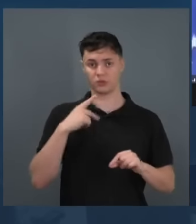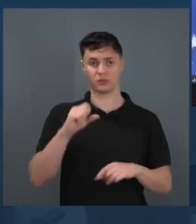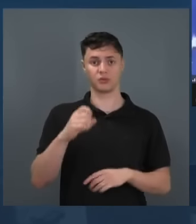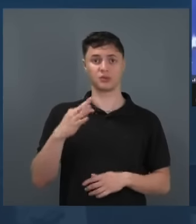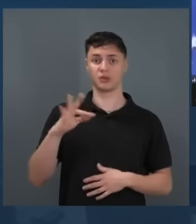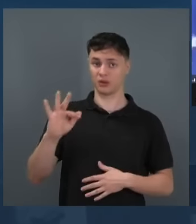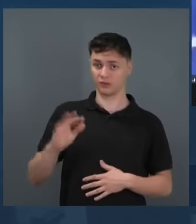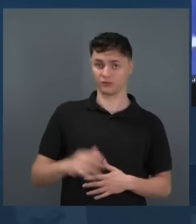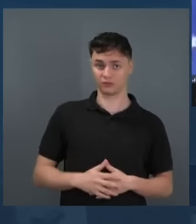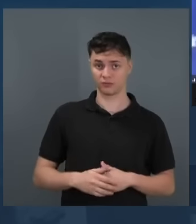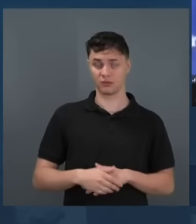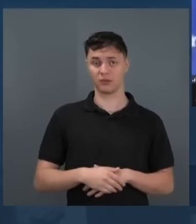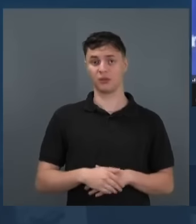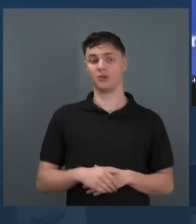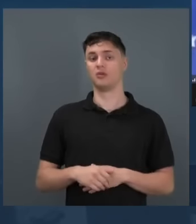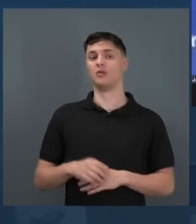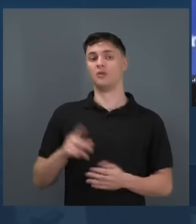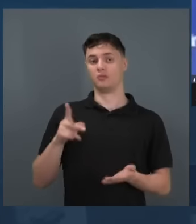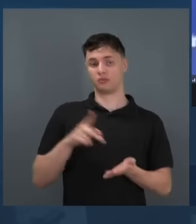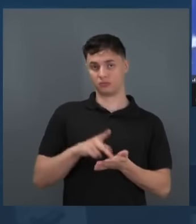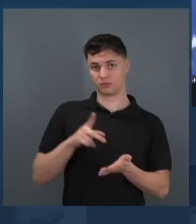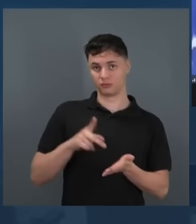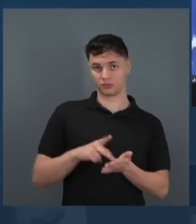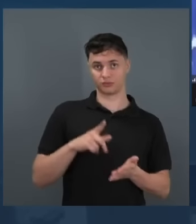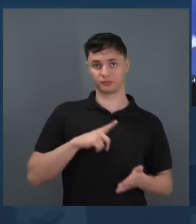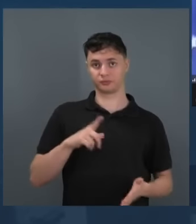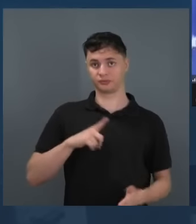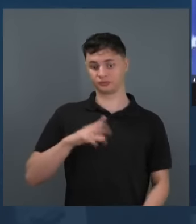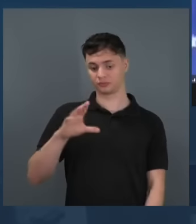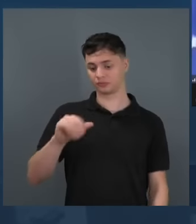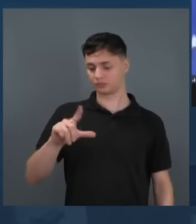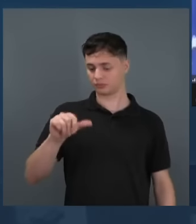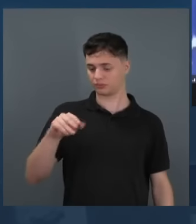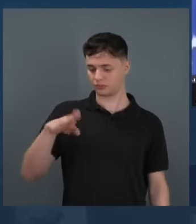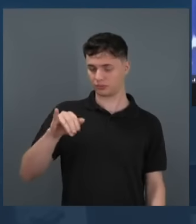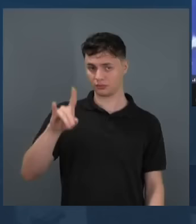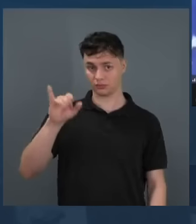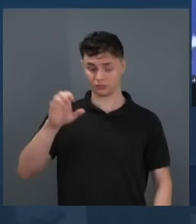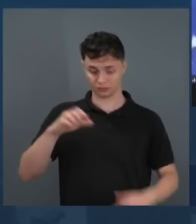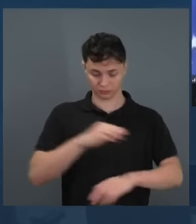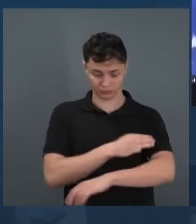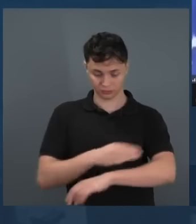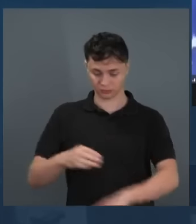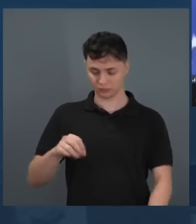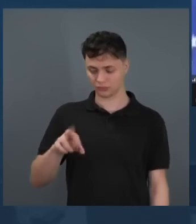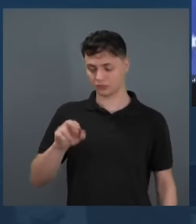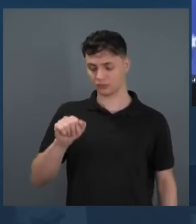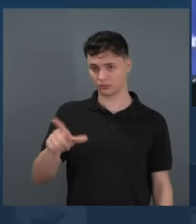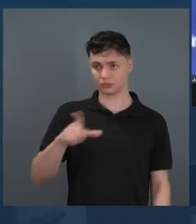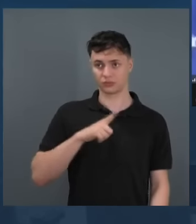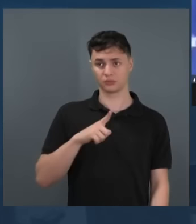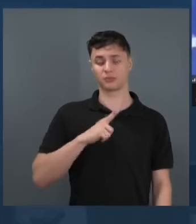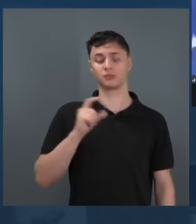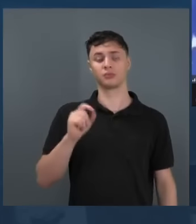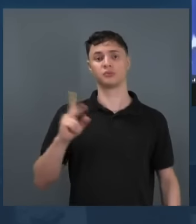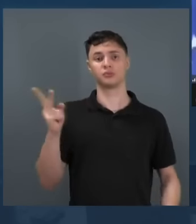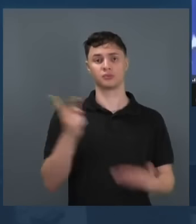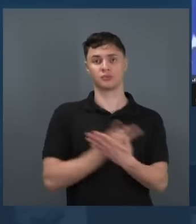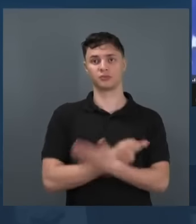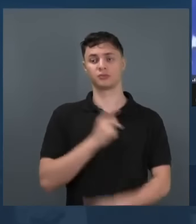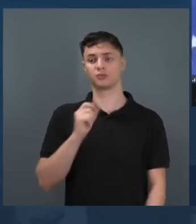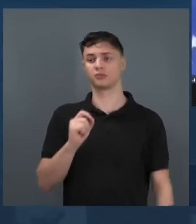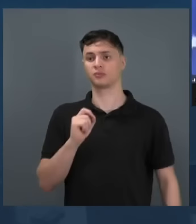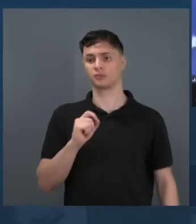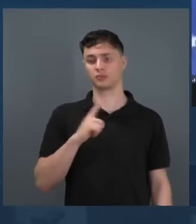país. Uma verdadeira calamidade moral, onde nós temos aí